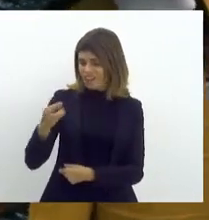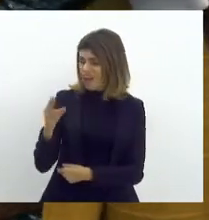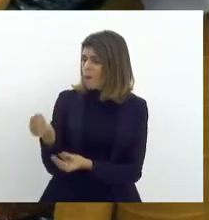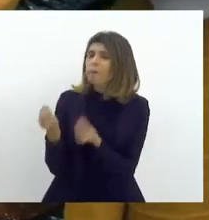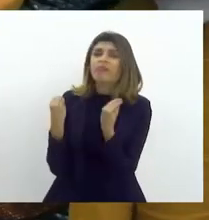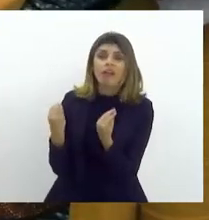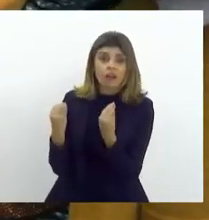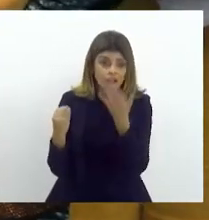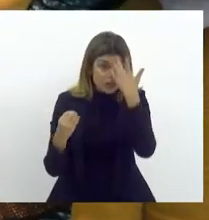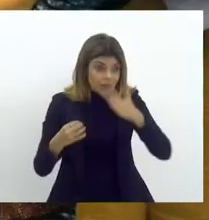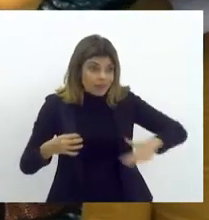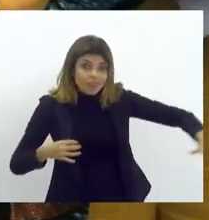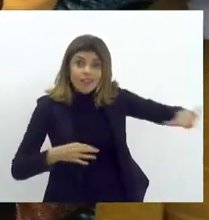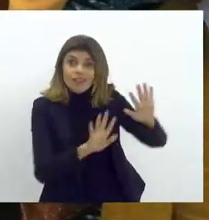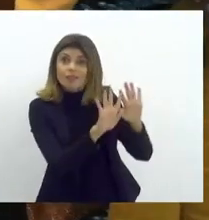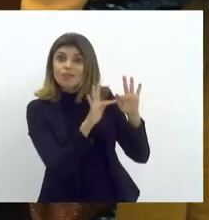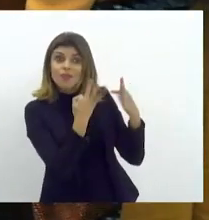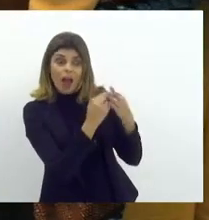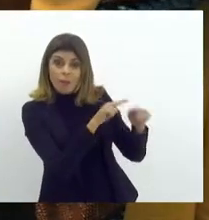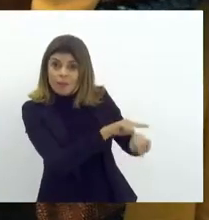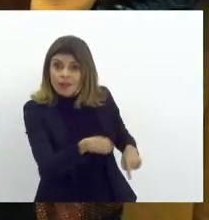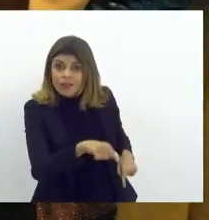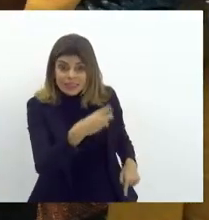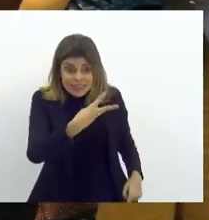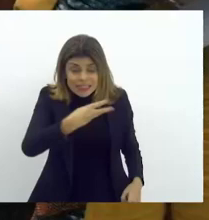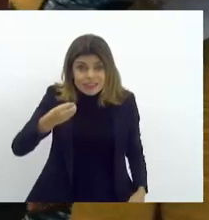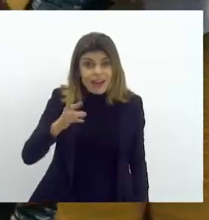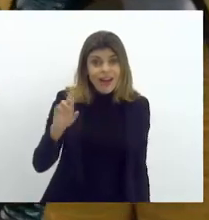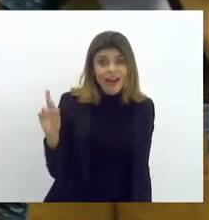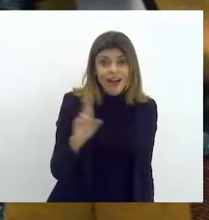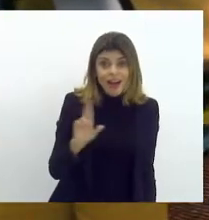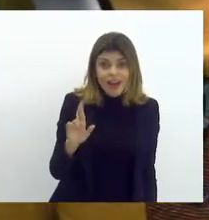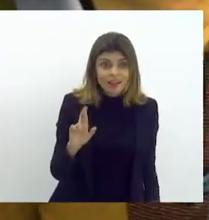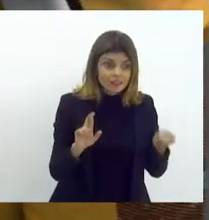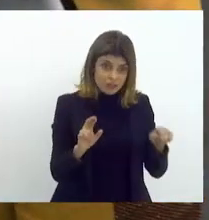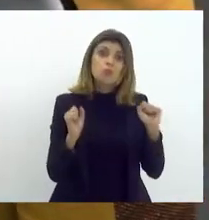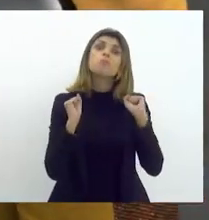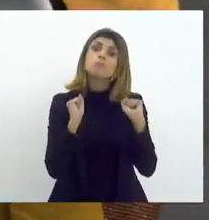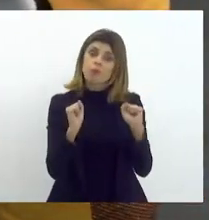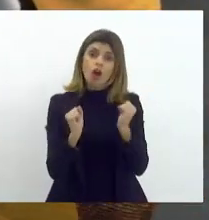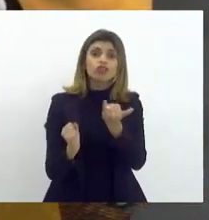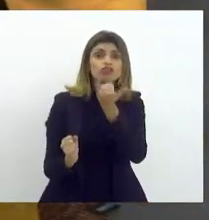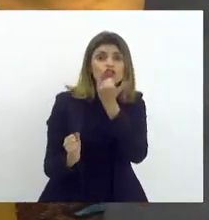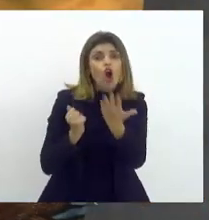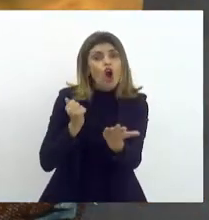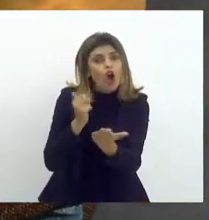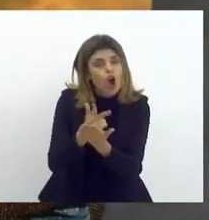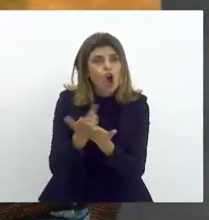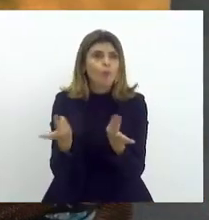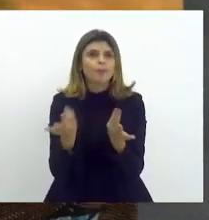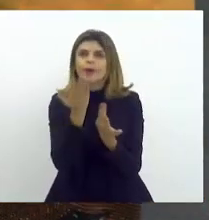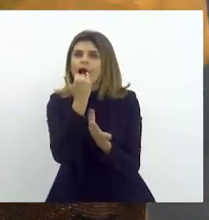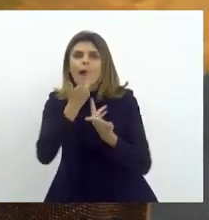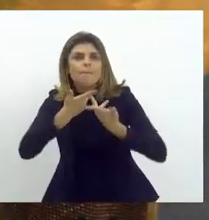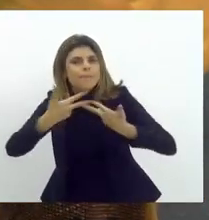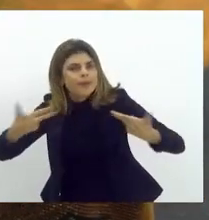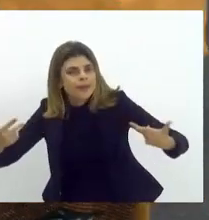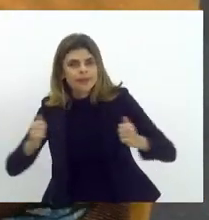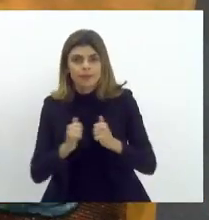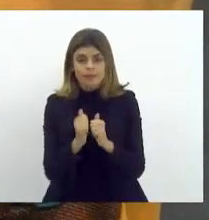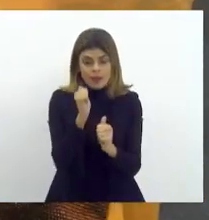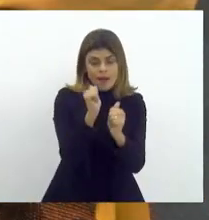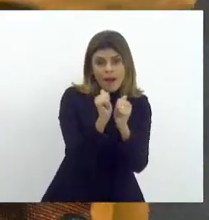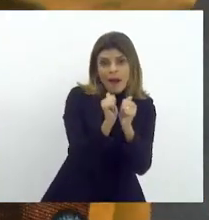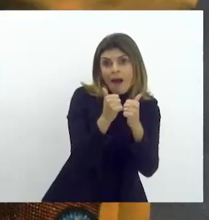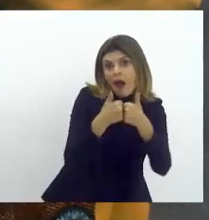mas para muitas famílias r$ 300 pode ser a oportunidade de comer ou